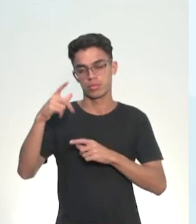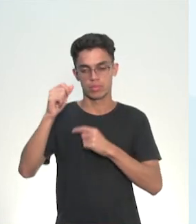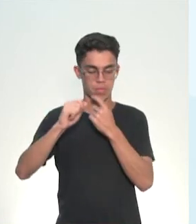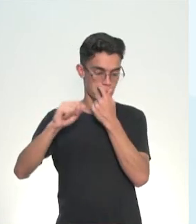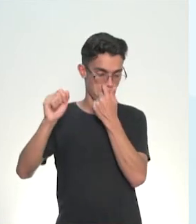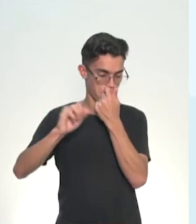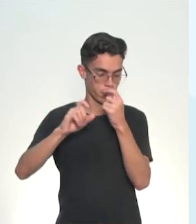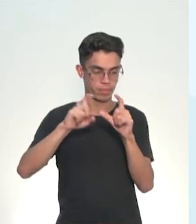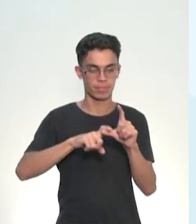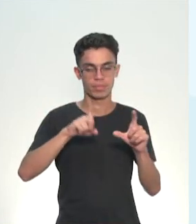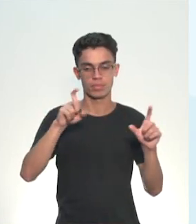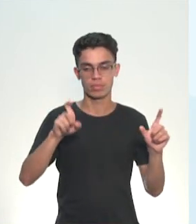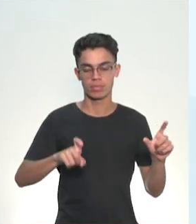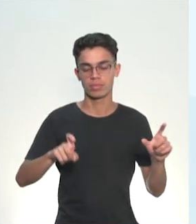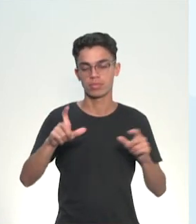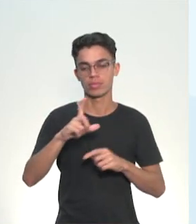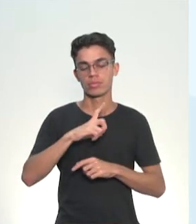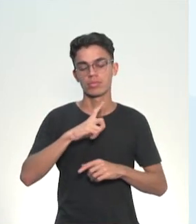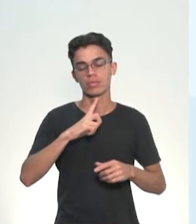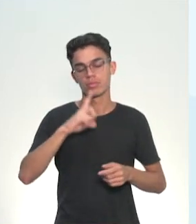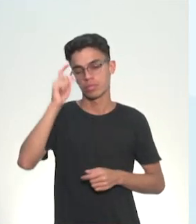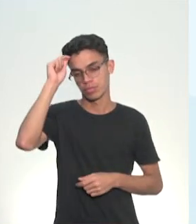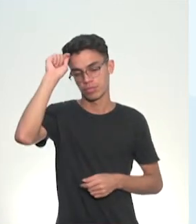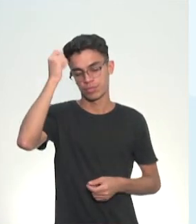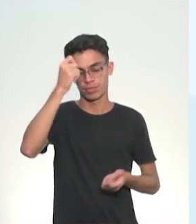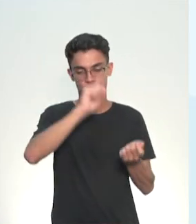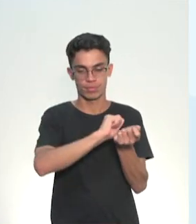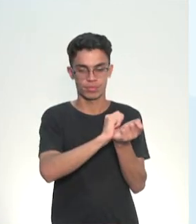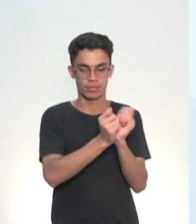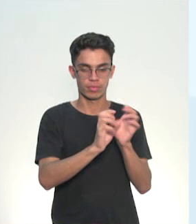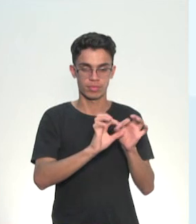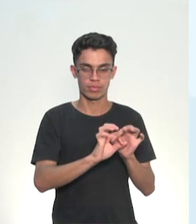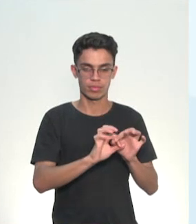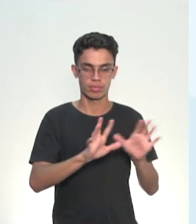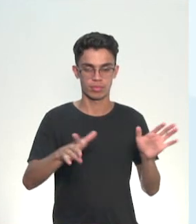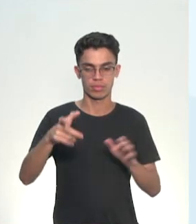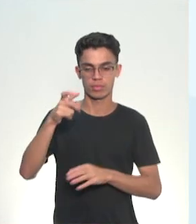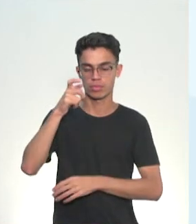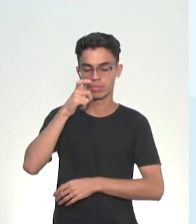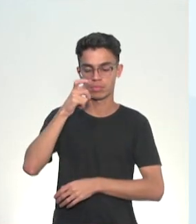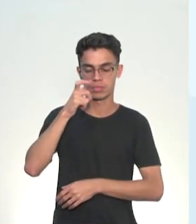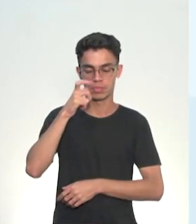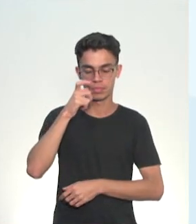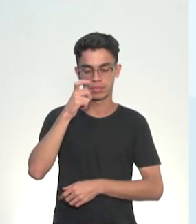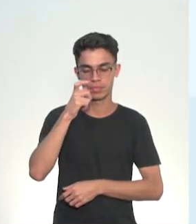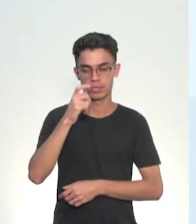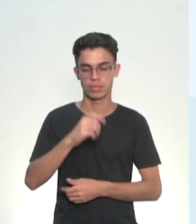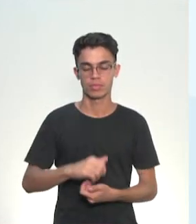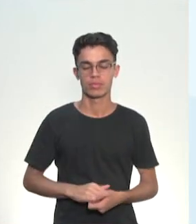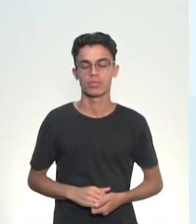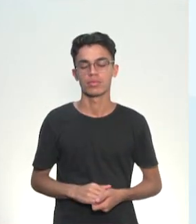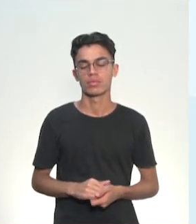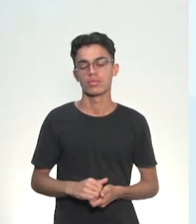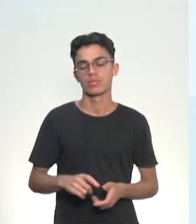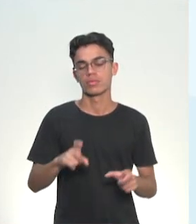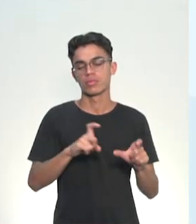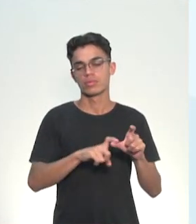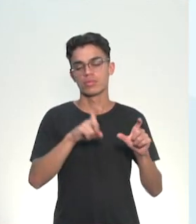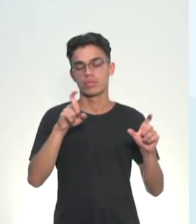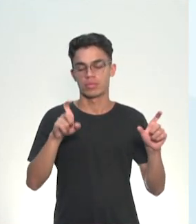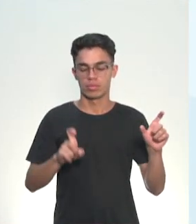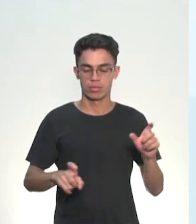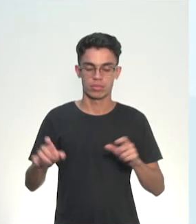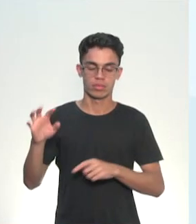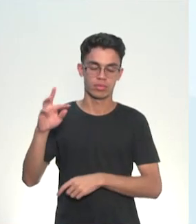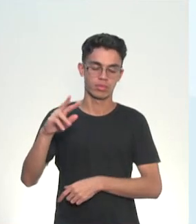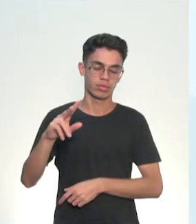país independente com a libertação dos escravizados. A curiosidade aí sobre a independência do Haiti. E